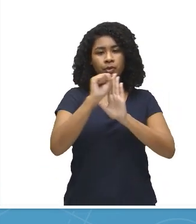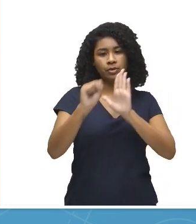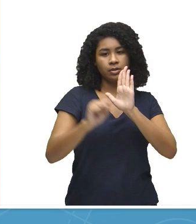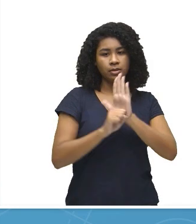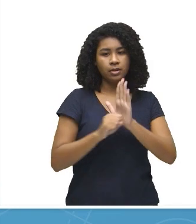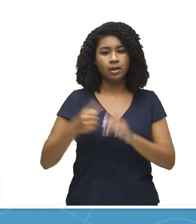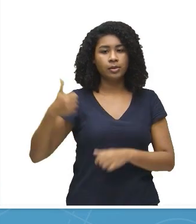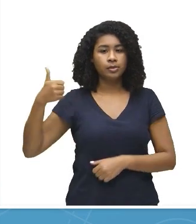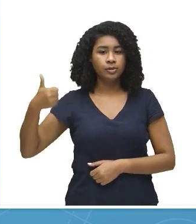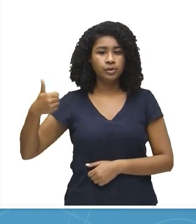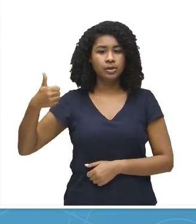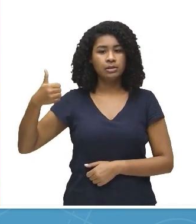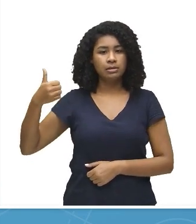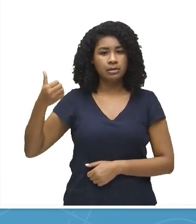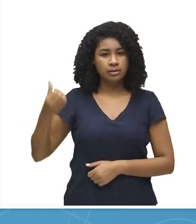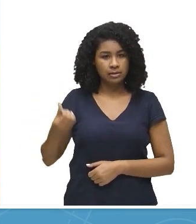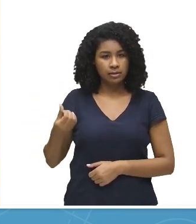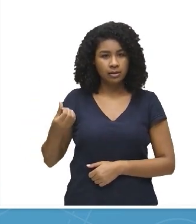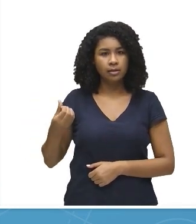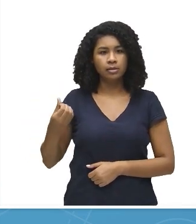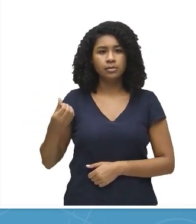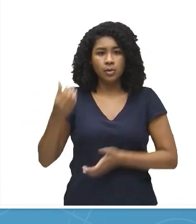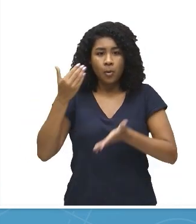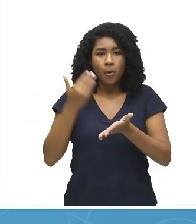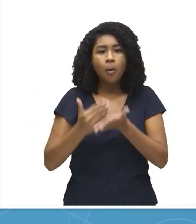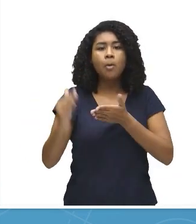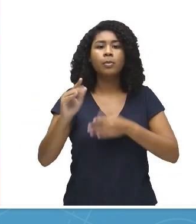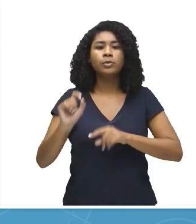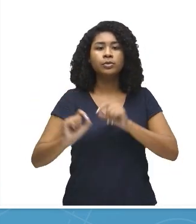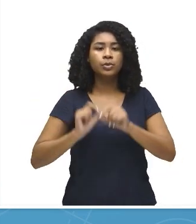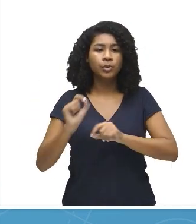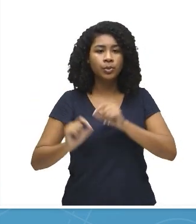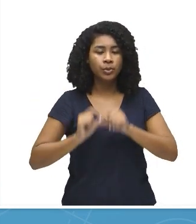século XVI, olha, a gente já tinha aqui um indício